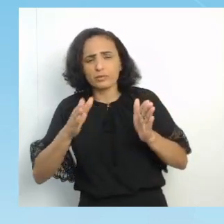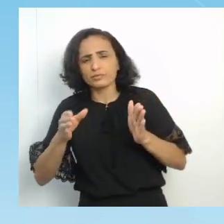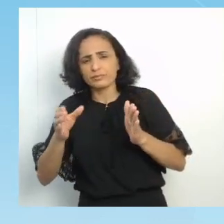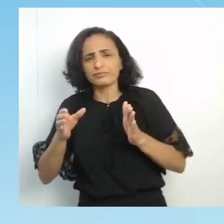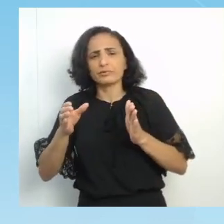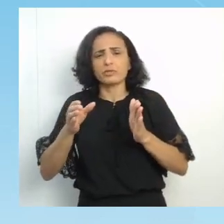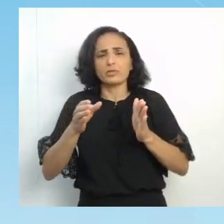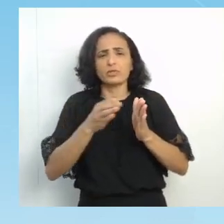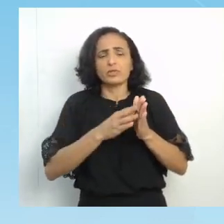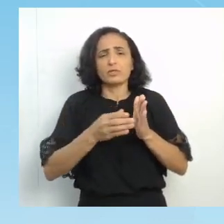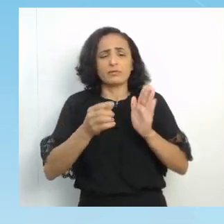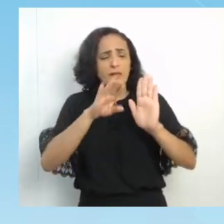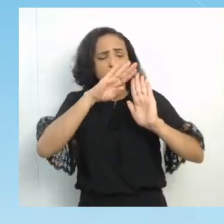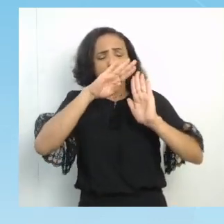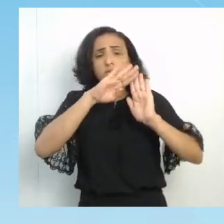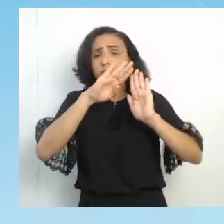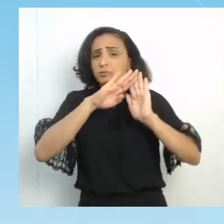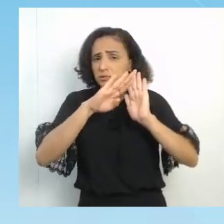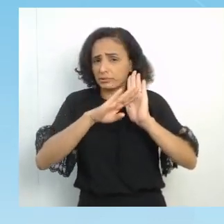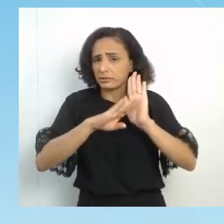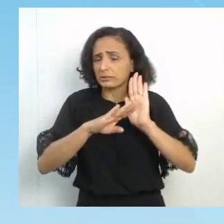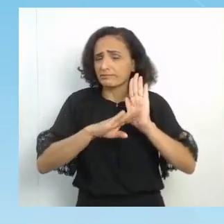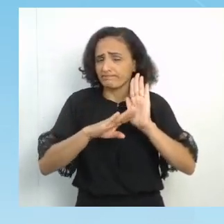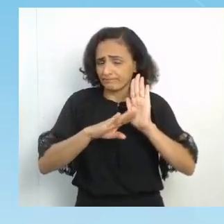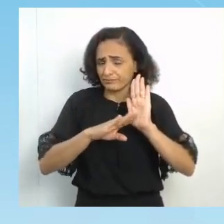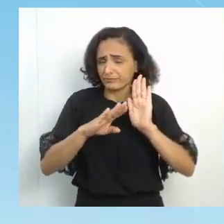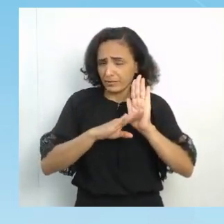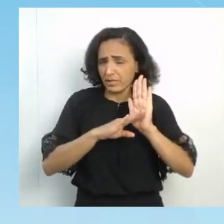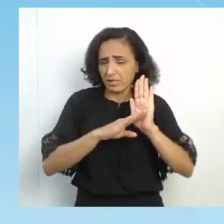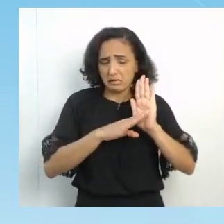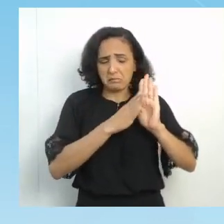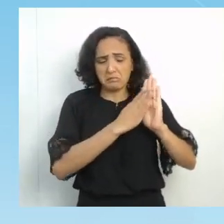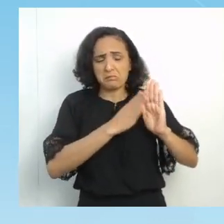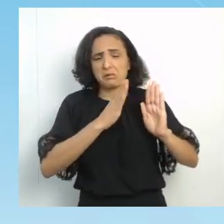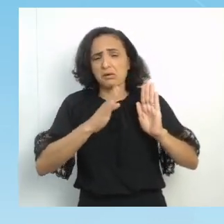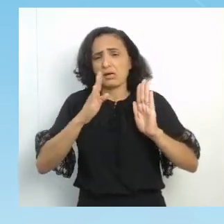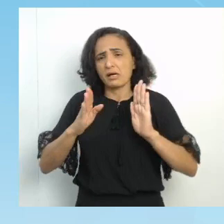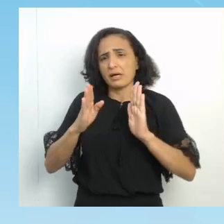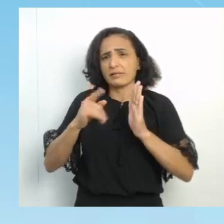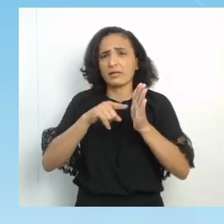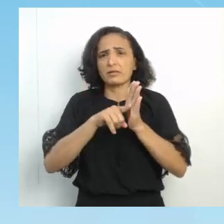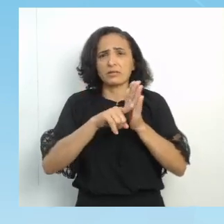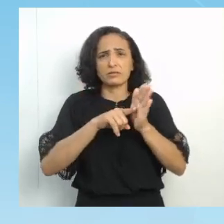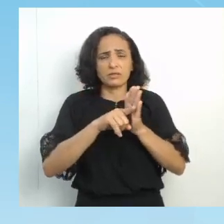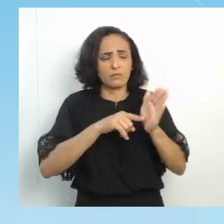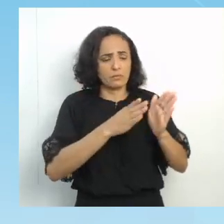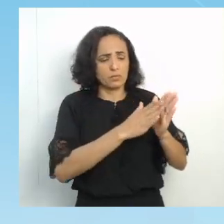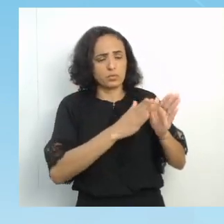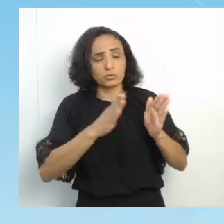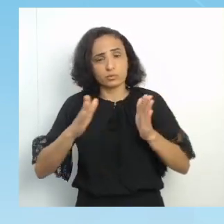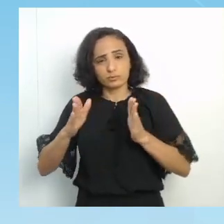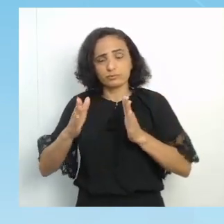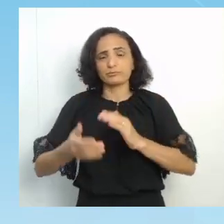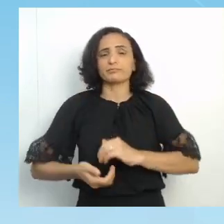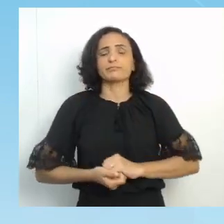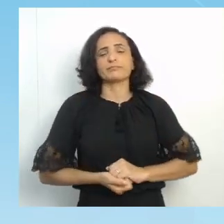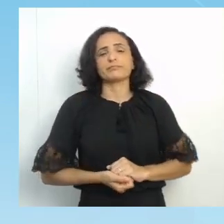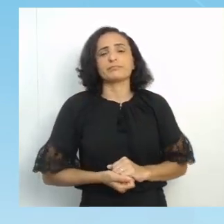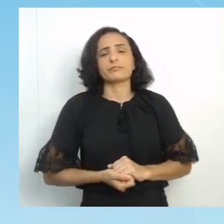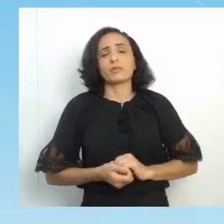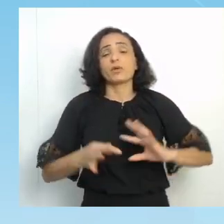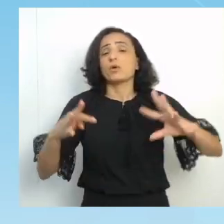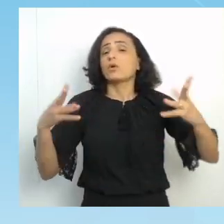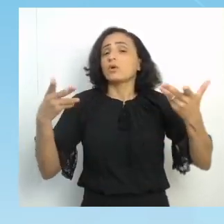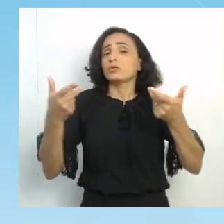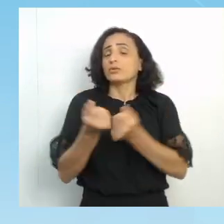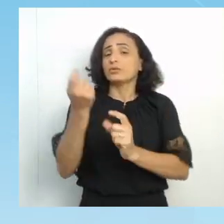13%, antiácidos, 10% e antibióticos, 10%. Todos